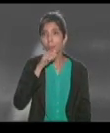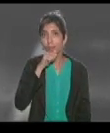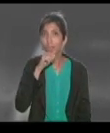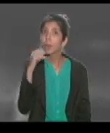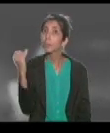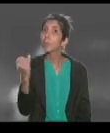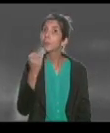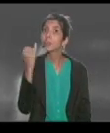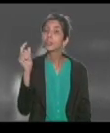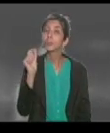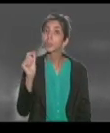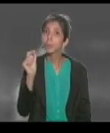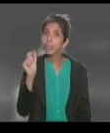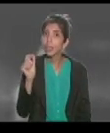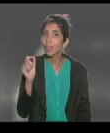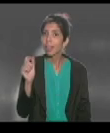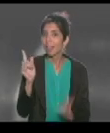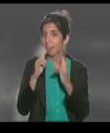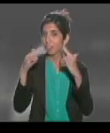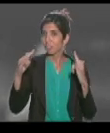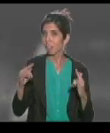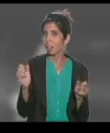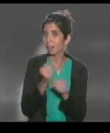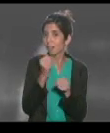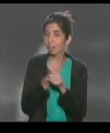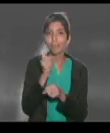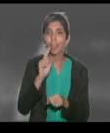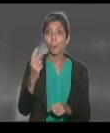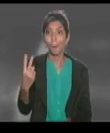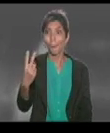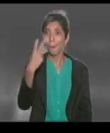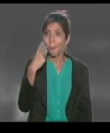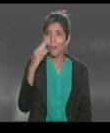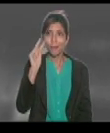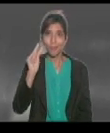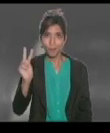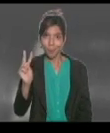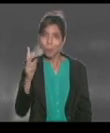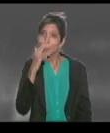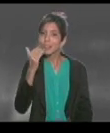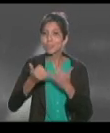olha, mais importante para mim que ele construa o castelo é que ele olhe para mim, para